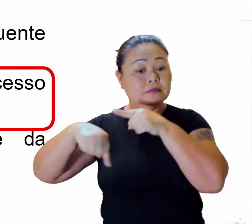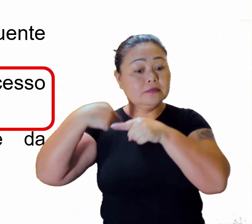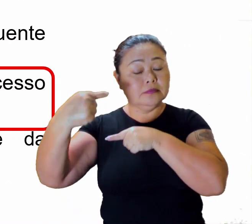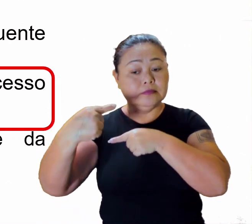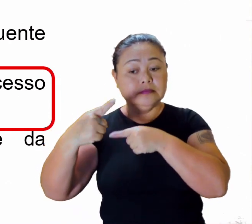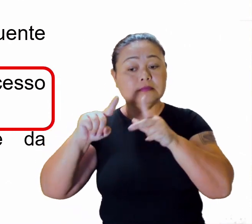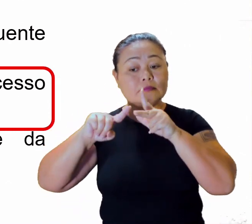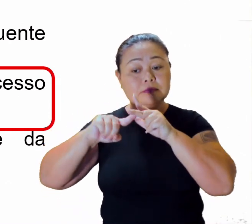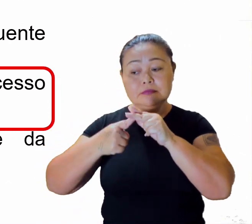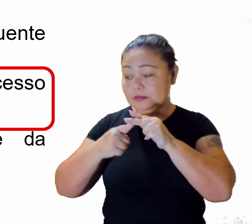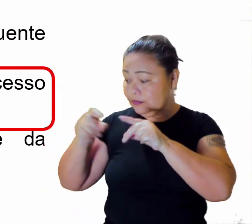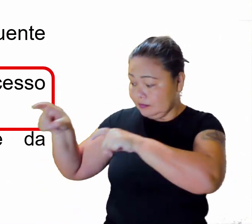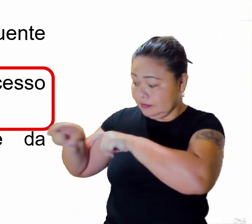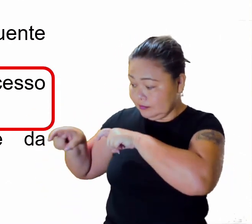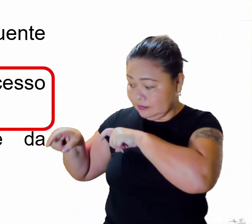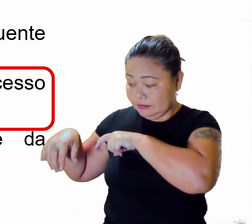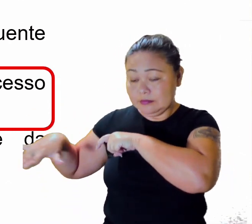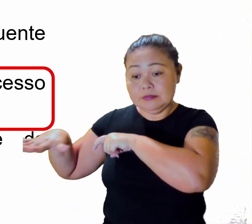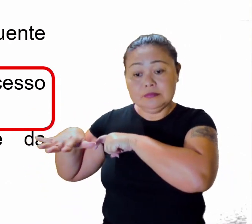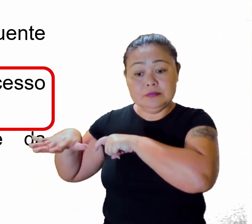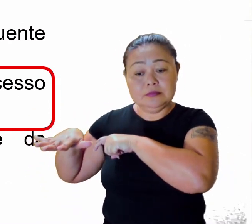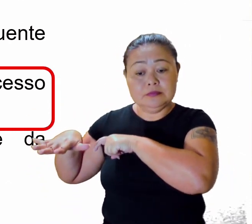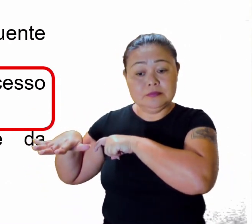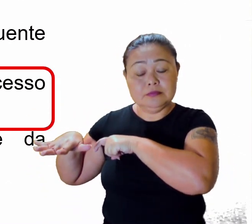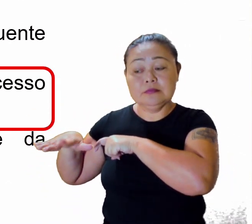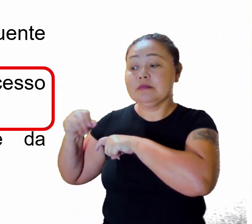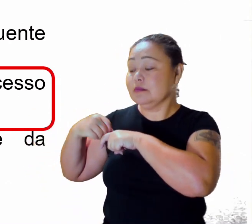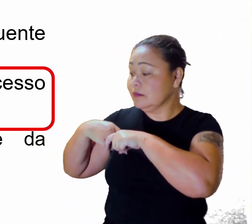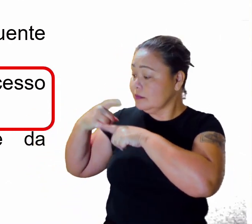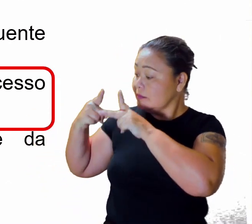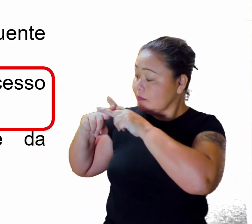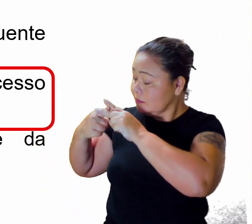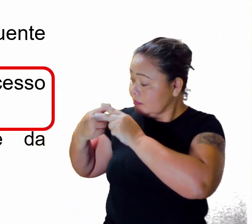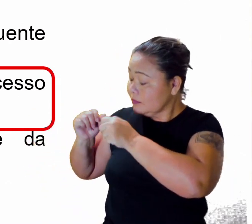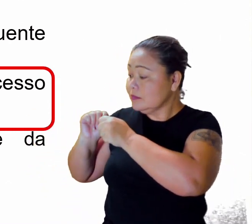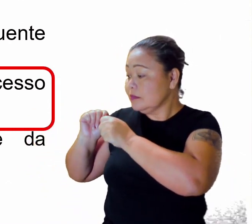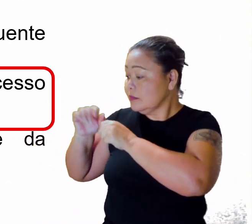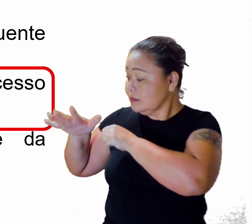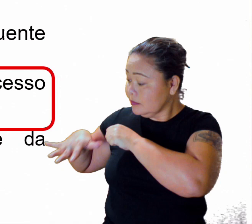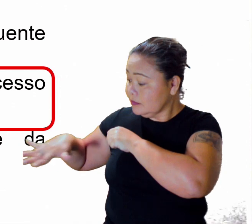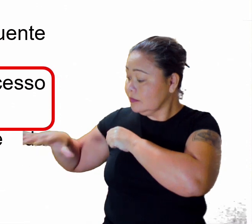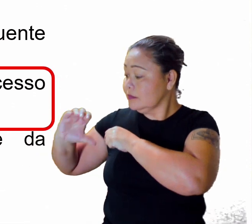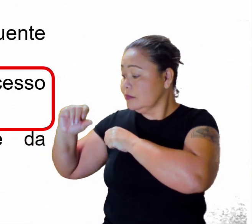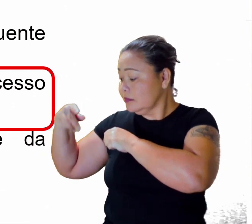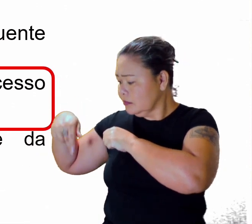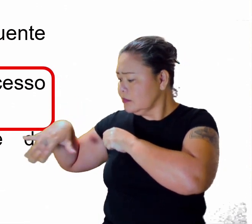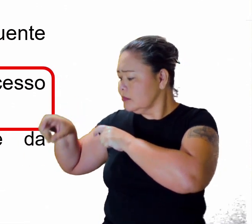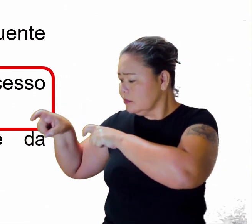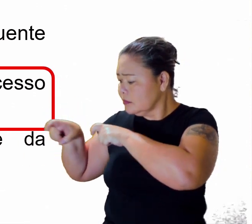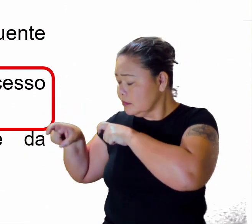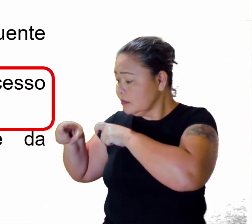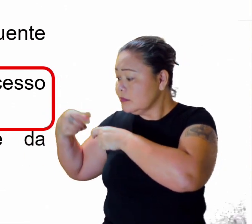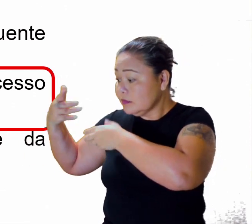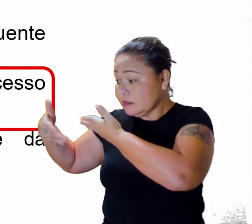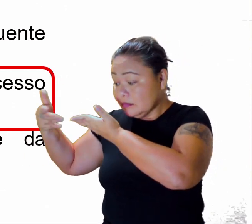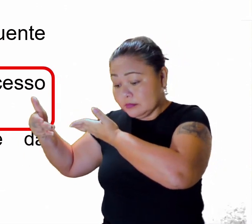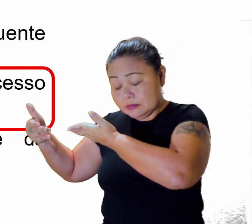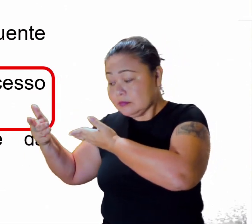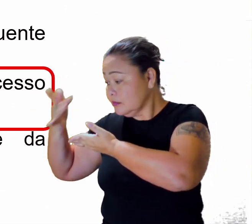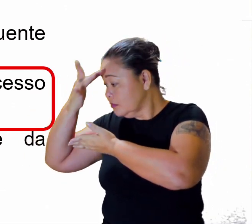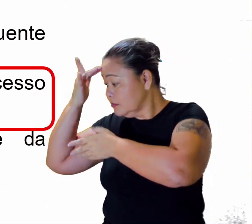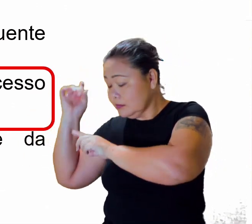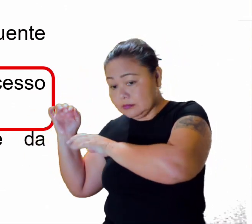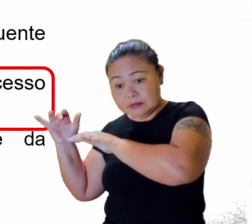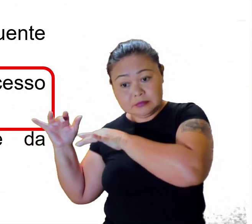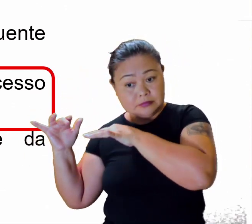consequente processo de mecanização do campo. Máquinas chegaram no campo, falamos durante a aula, e todo esse processo motivou a saída do homem